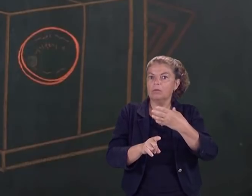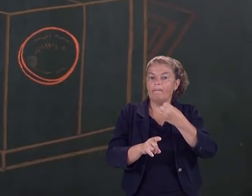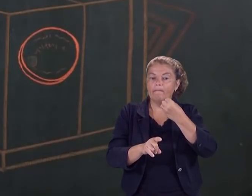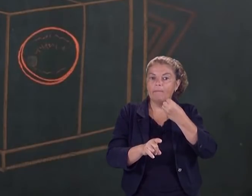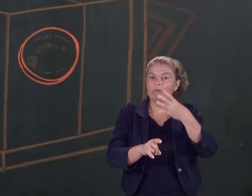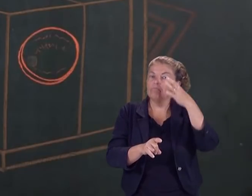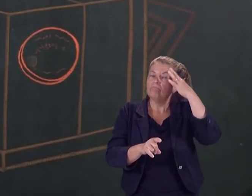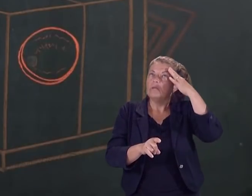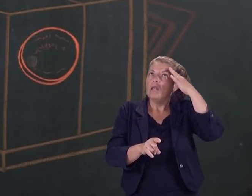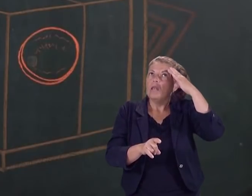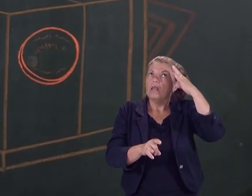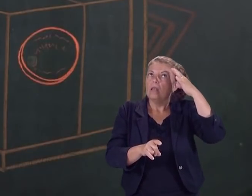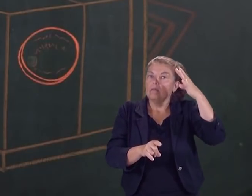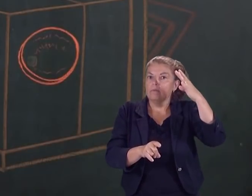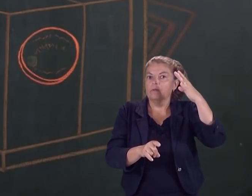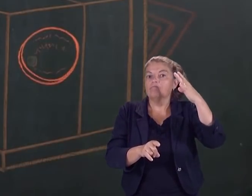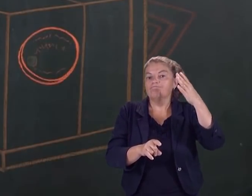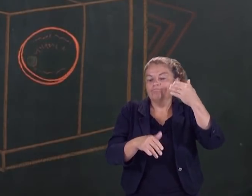também.